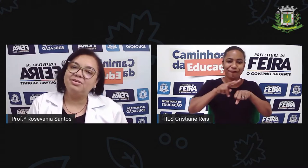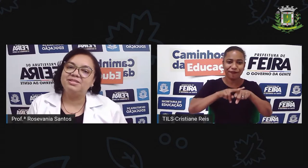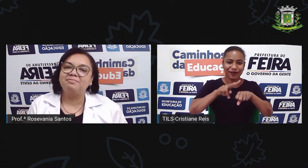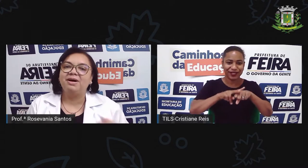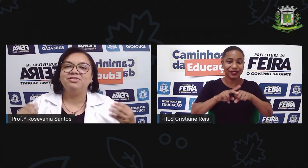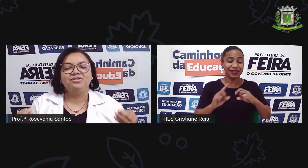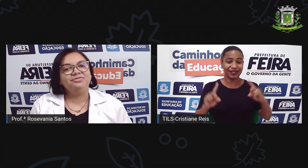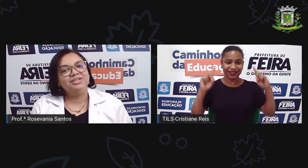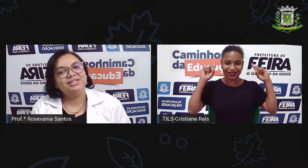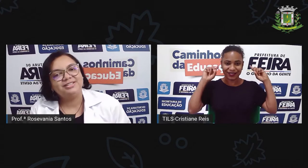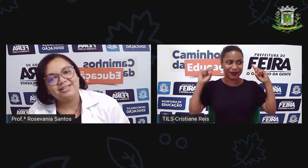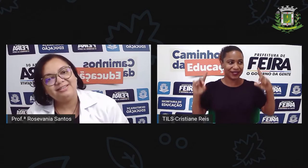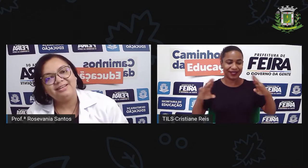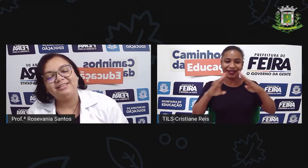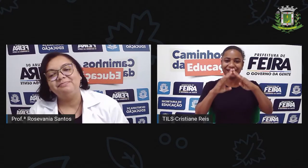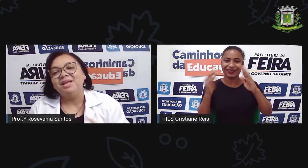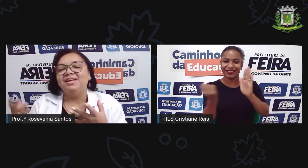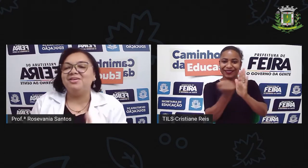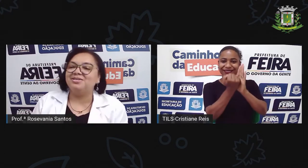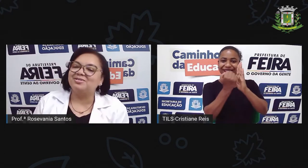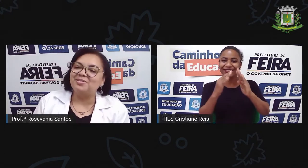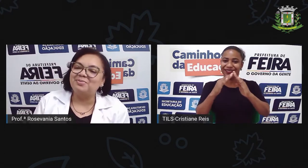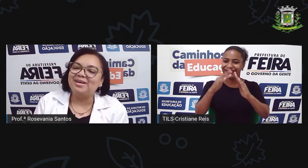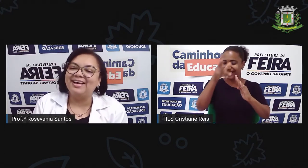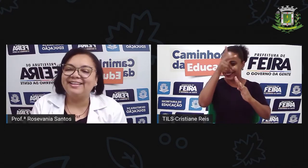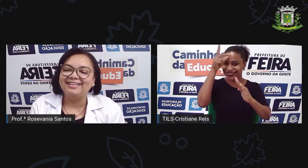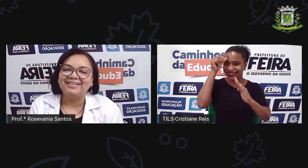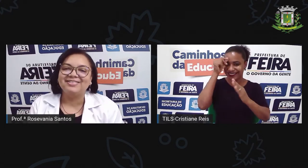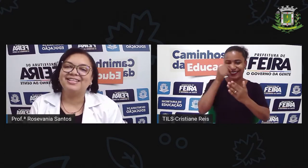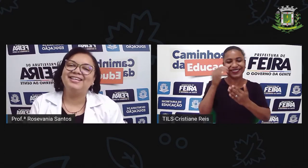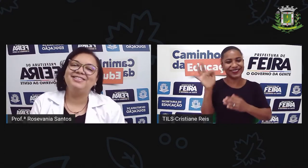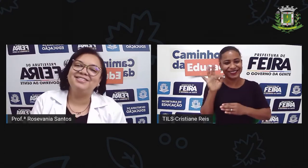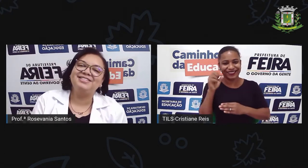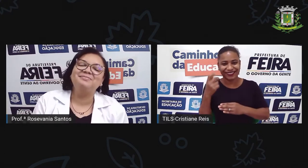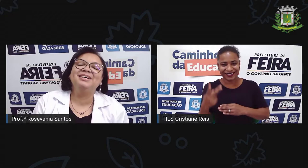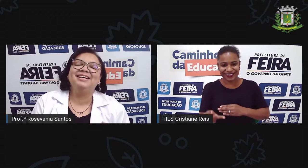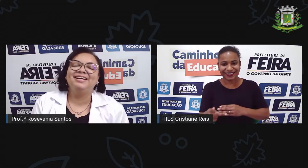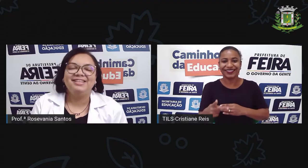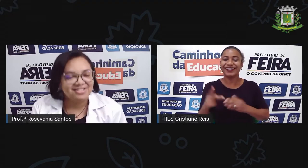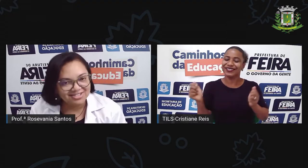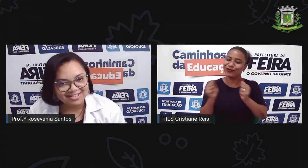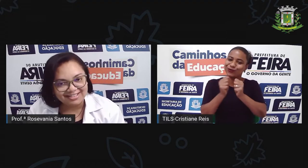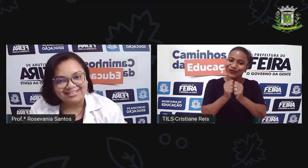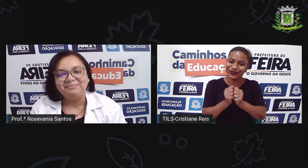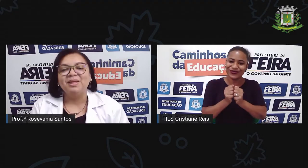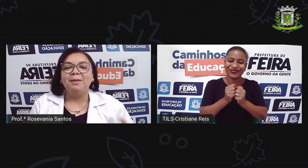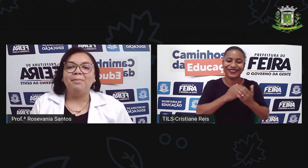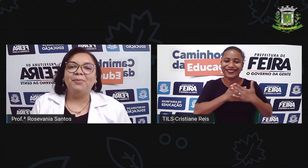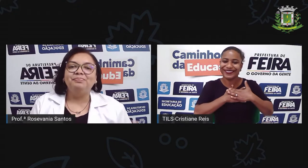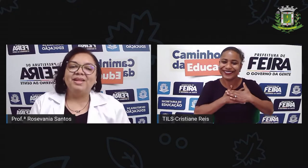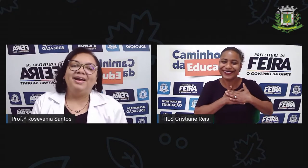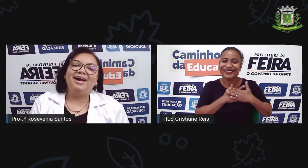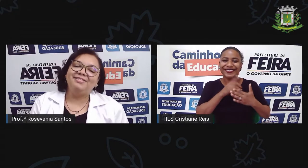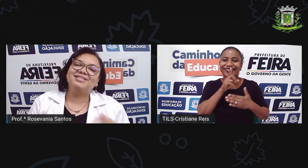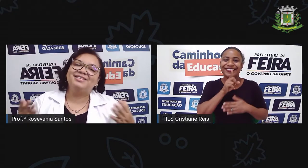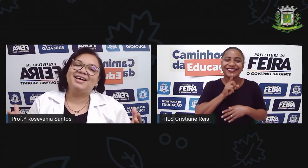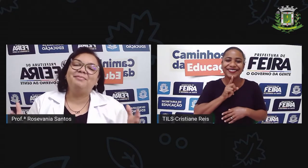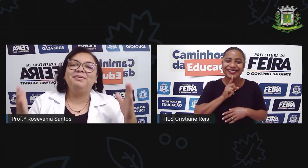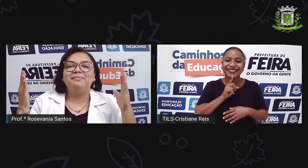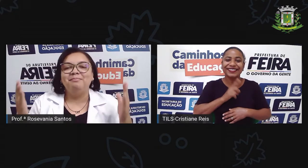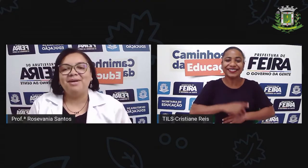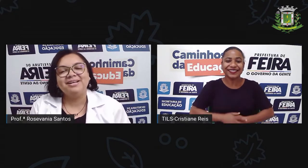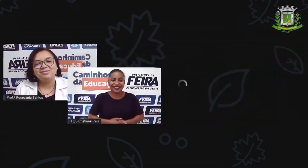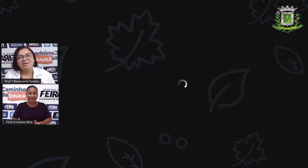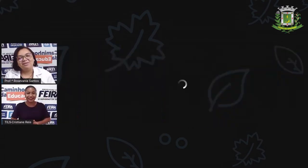Prefeitura Municipal de Feira de Santana, e eu estou acompanhada da nossa queridíssima Cristiane. Bom, vocês